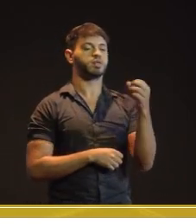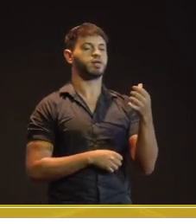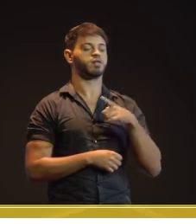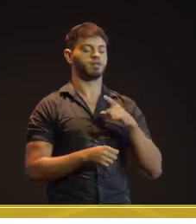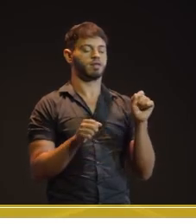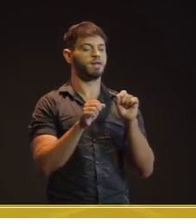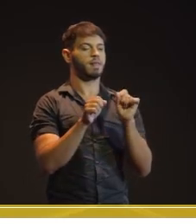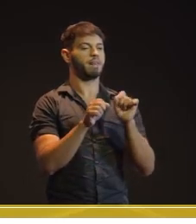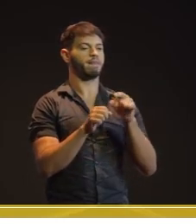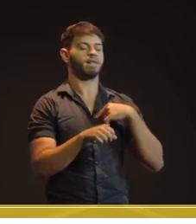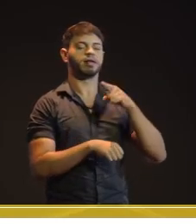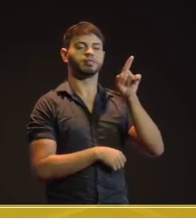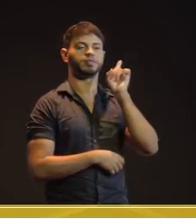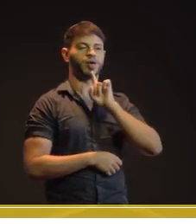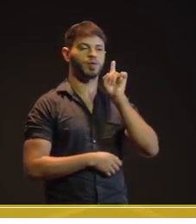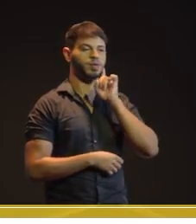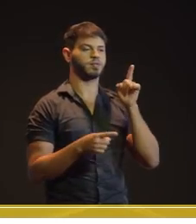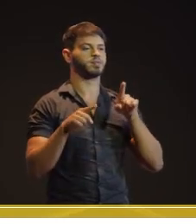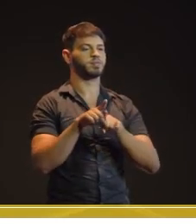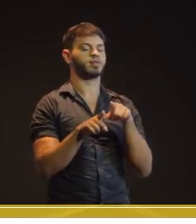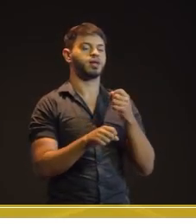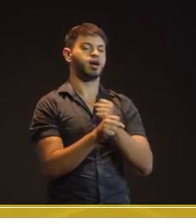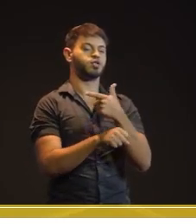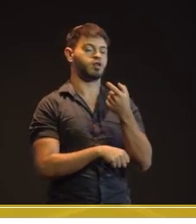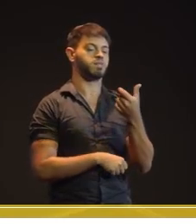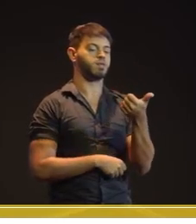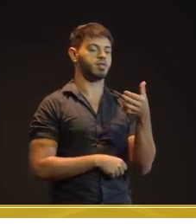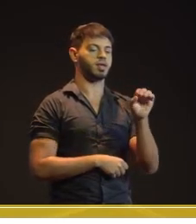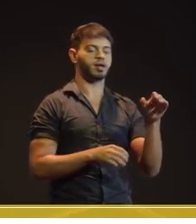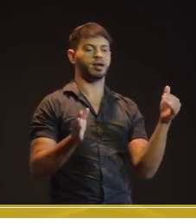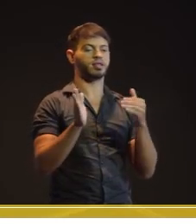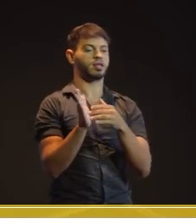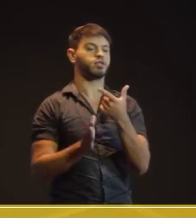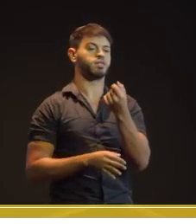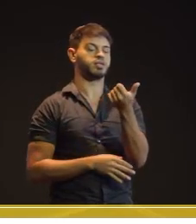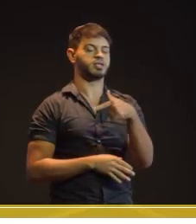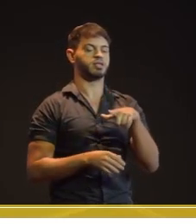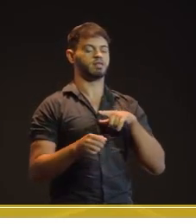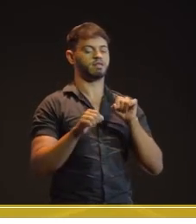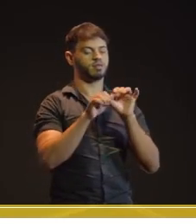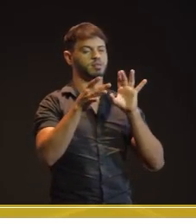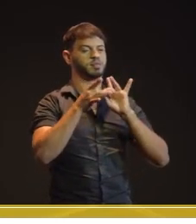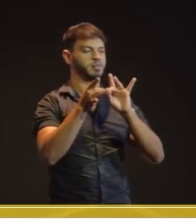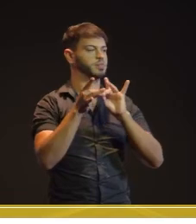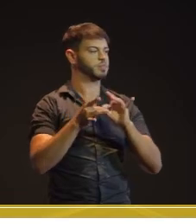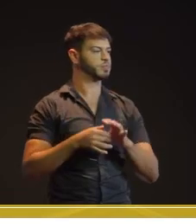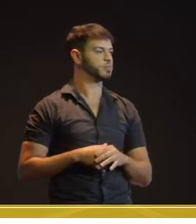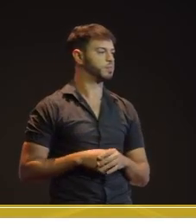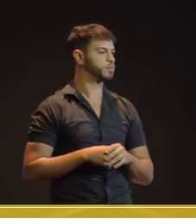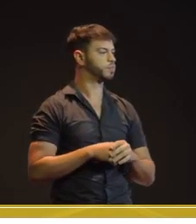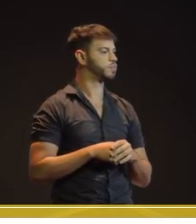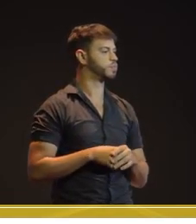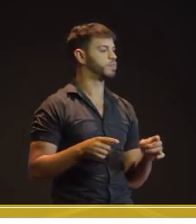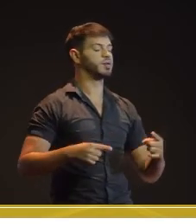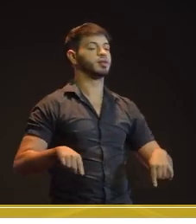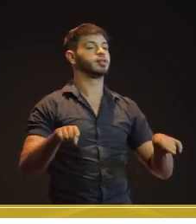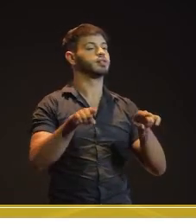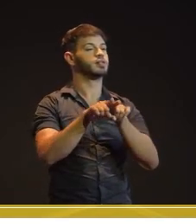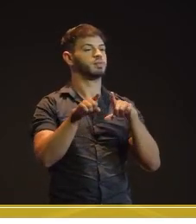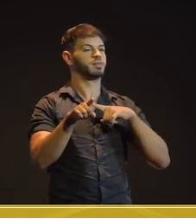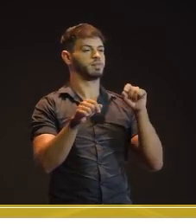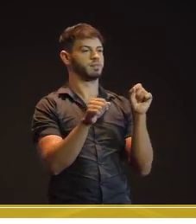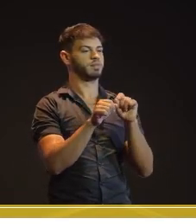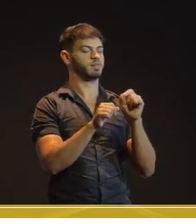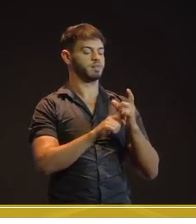no Reino Unido entre 2010 e 2017 foram causados pelos conectores MC4. Na Alemanha, os conectores